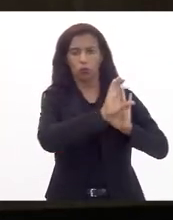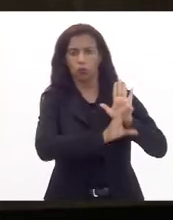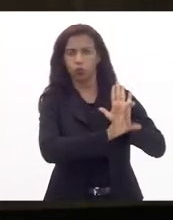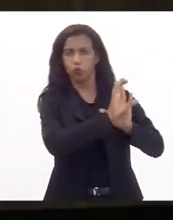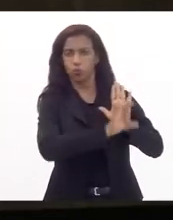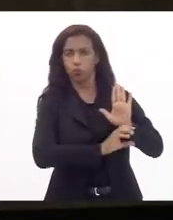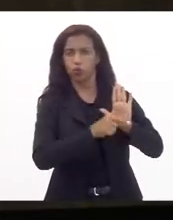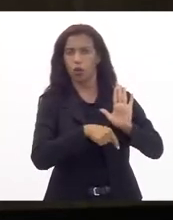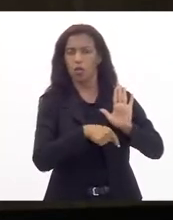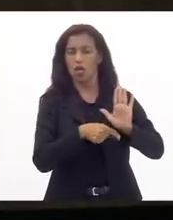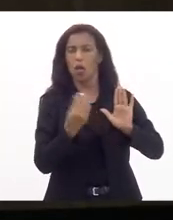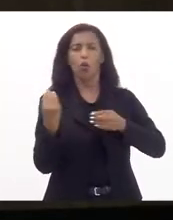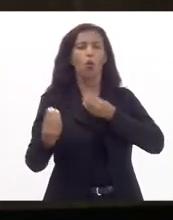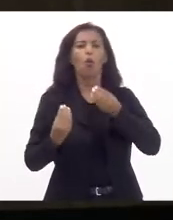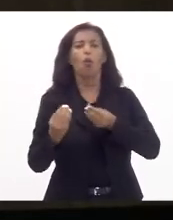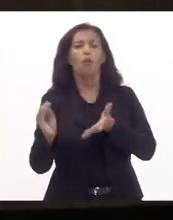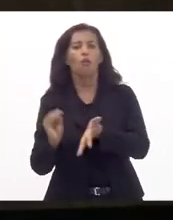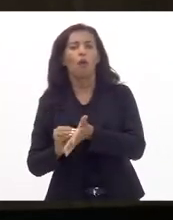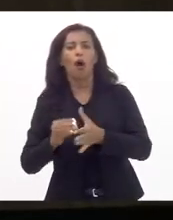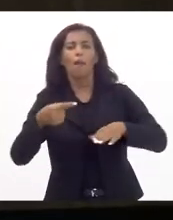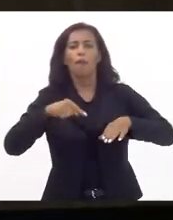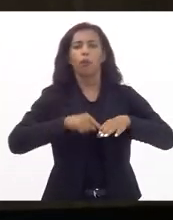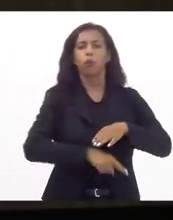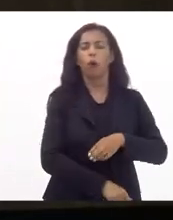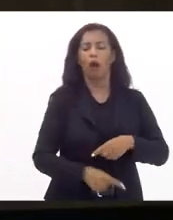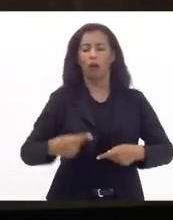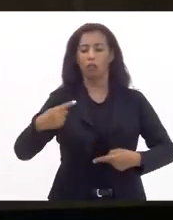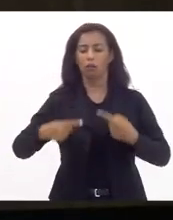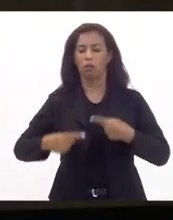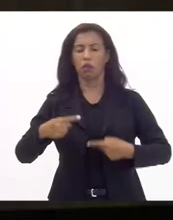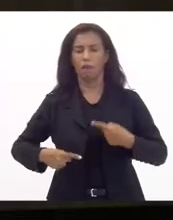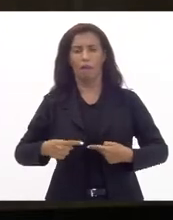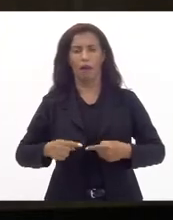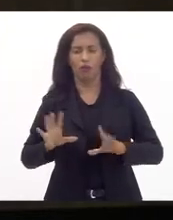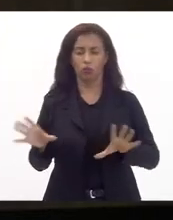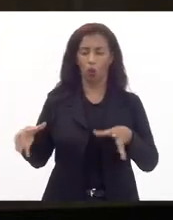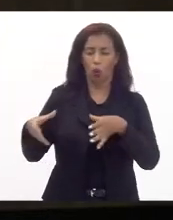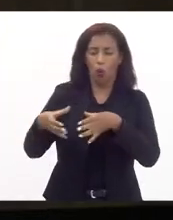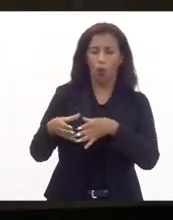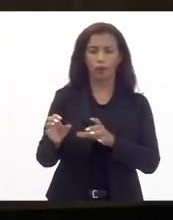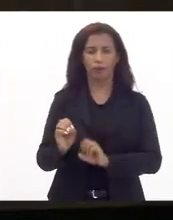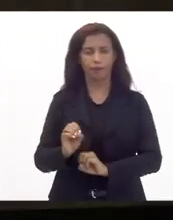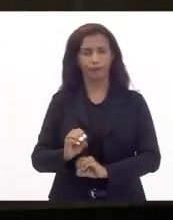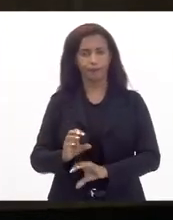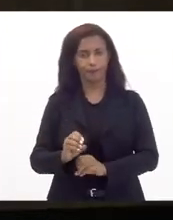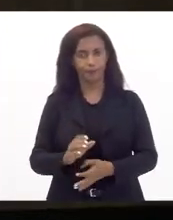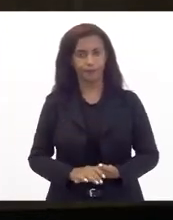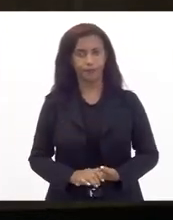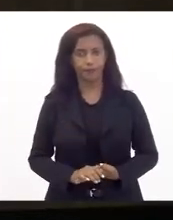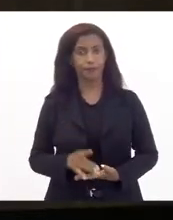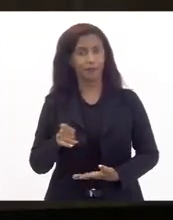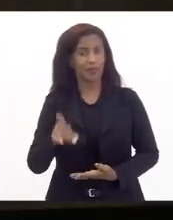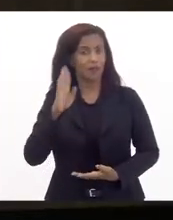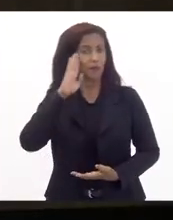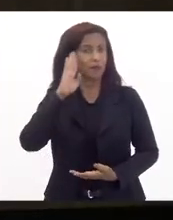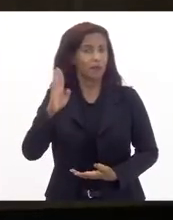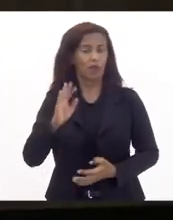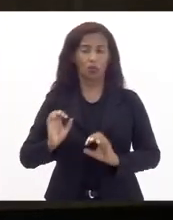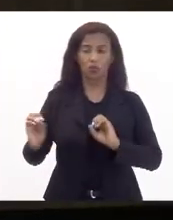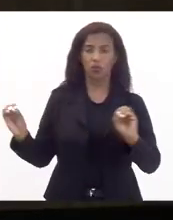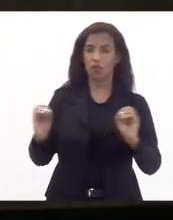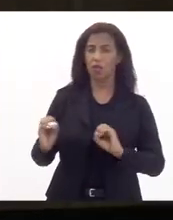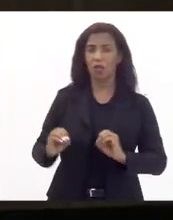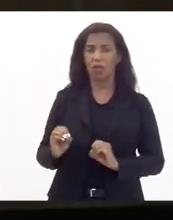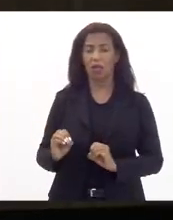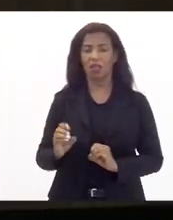sem o aprofundamento do debate com os segmentos da Comunidade Educacional Esse é a tônica do projeto ninguém